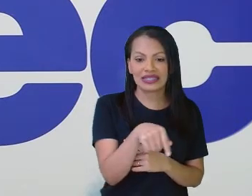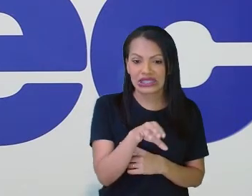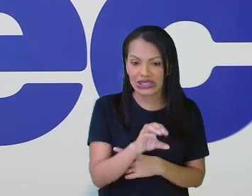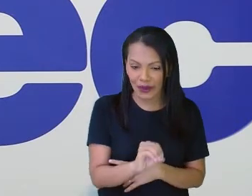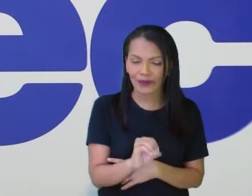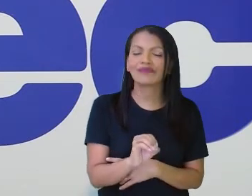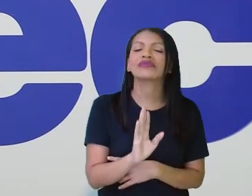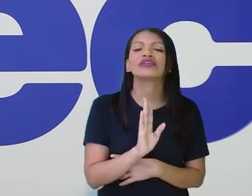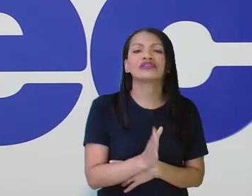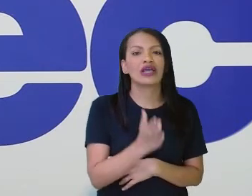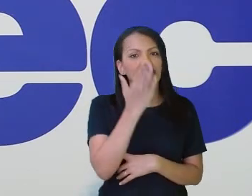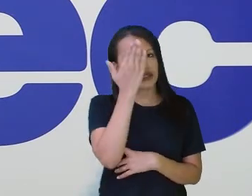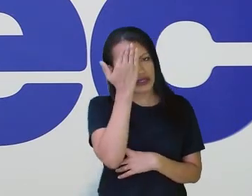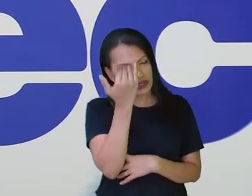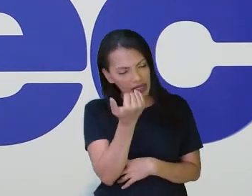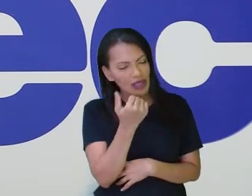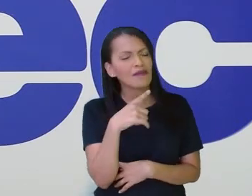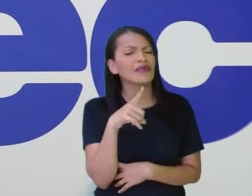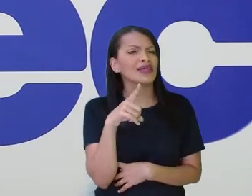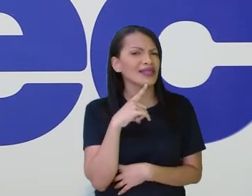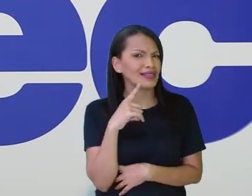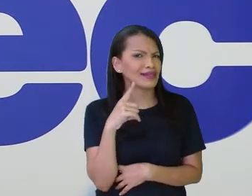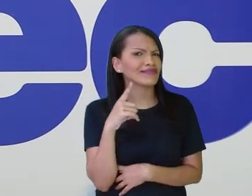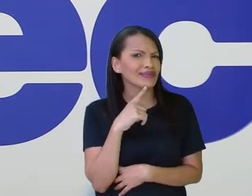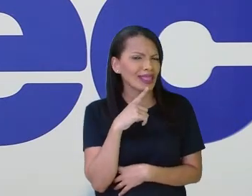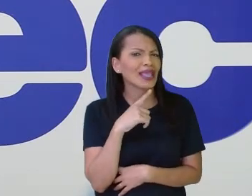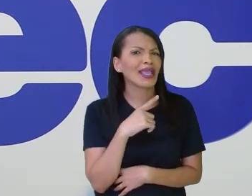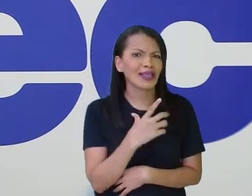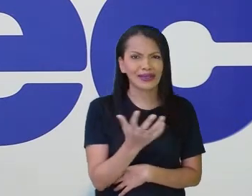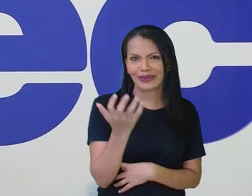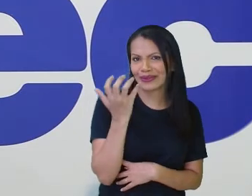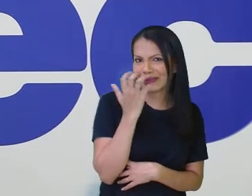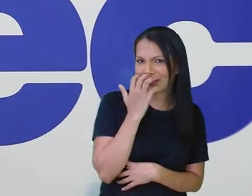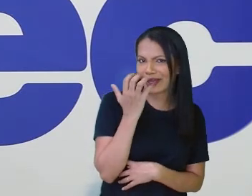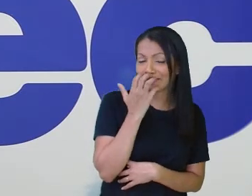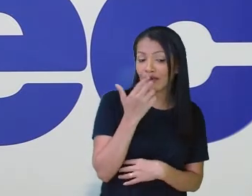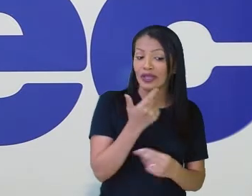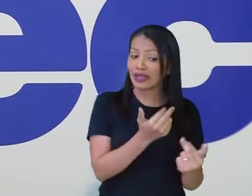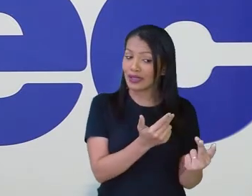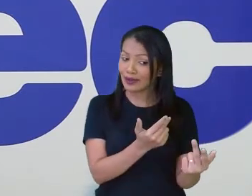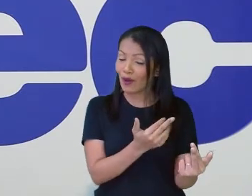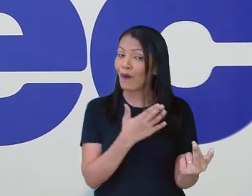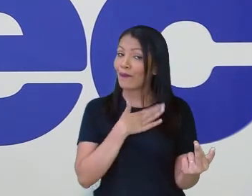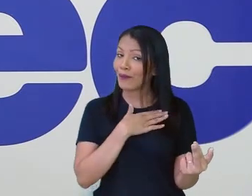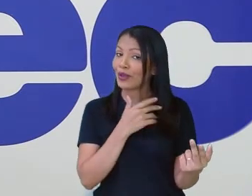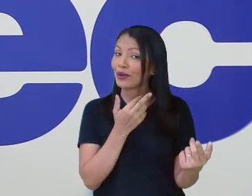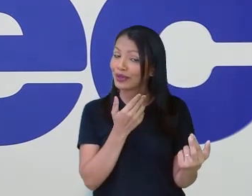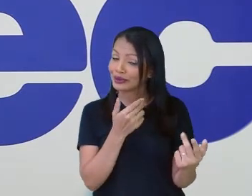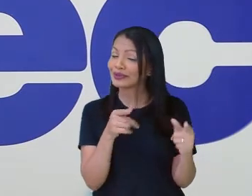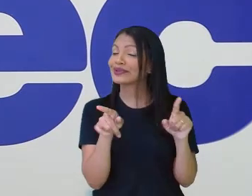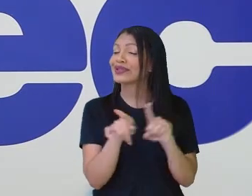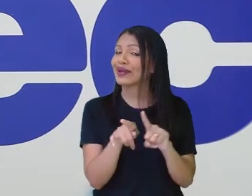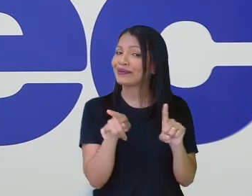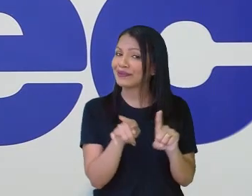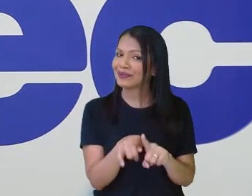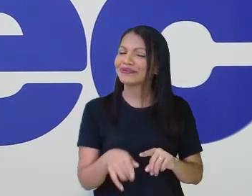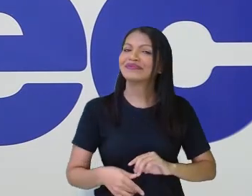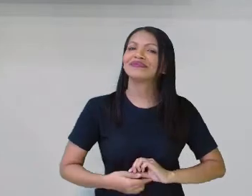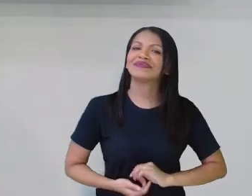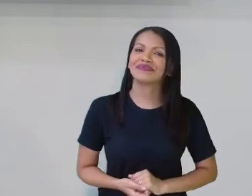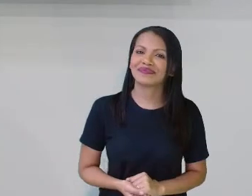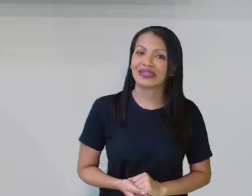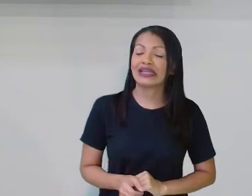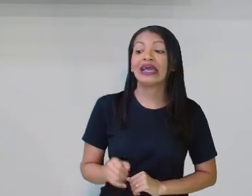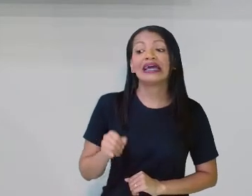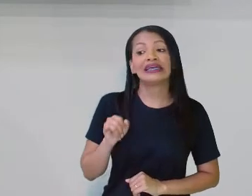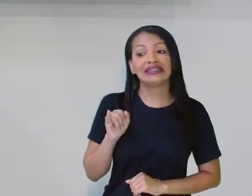A Juliana também tem uma sapequinha em casa, igual que eu tenho na minha, viu? Olhe, olhe. Olha, se levar os dois